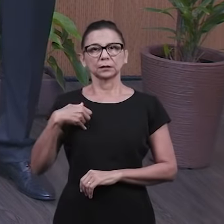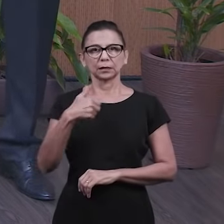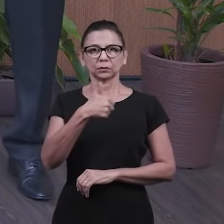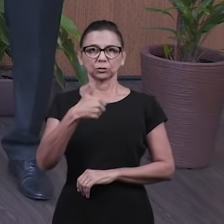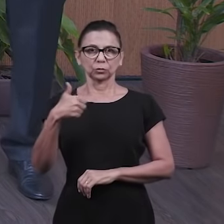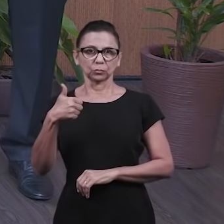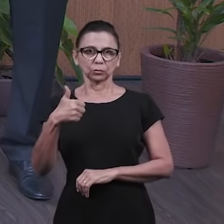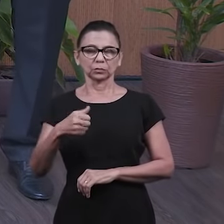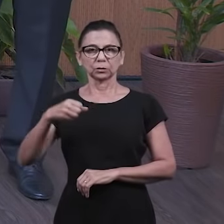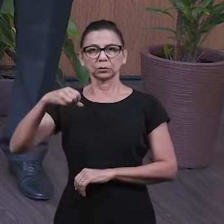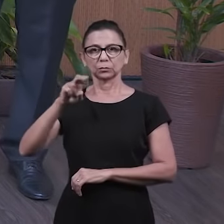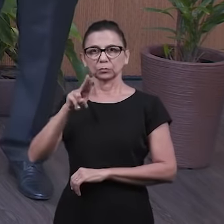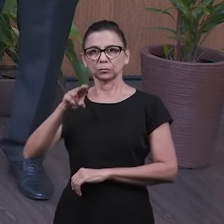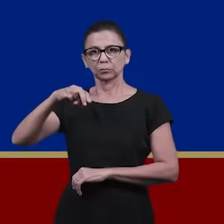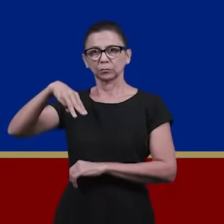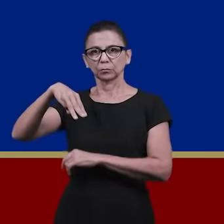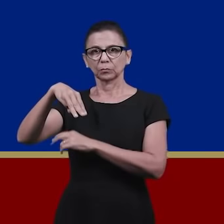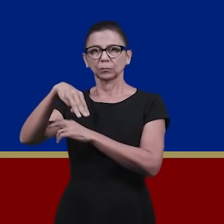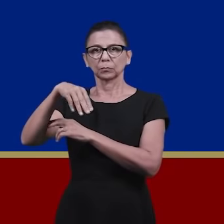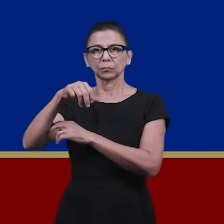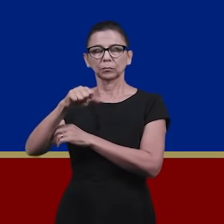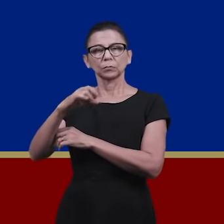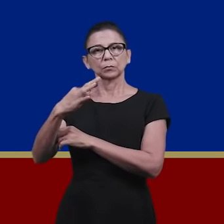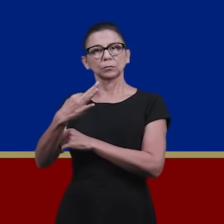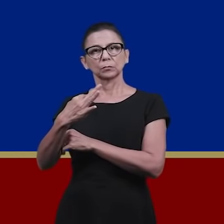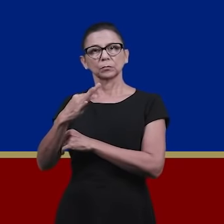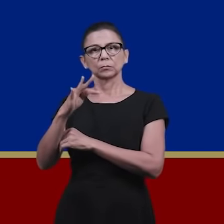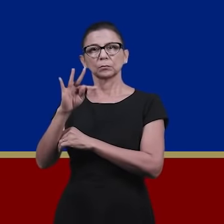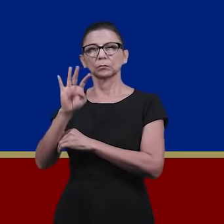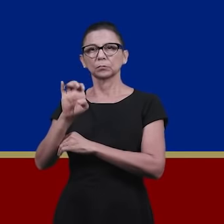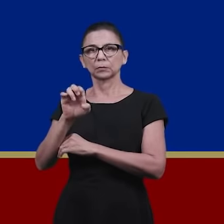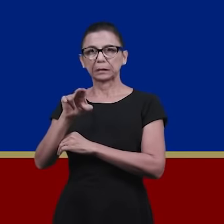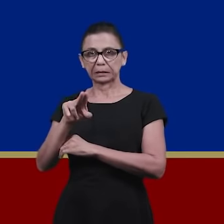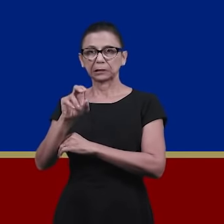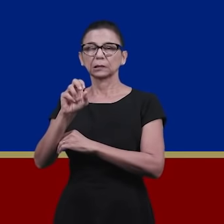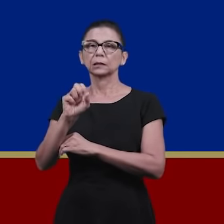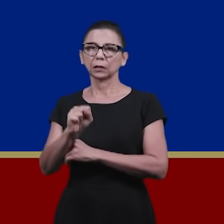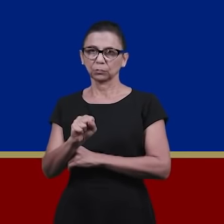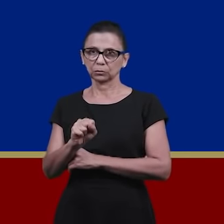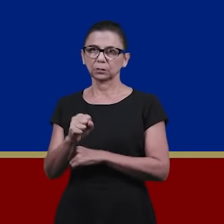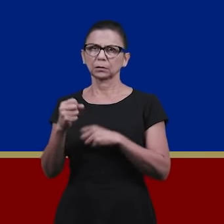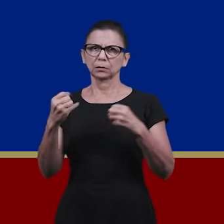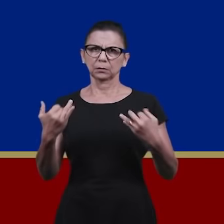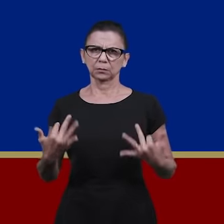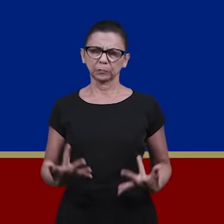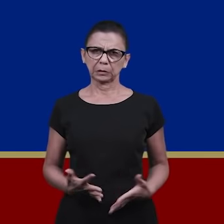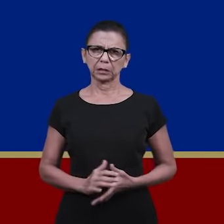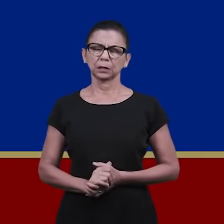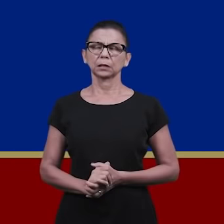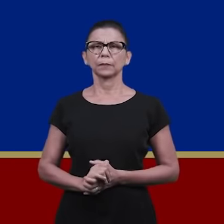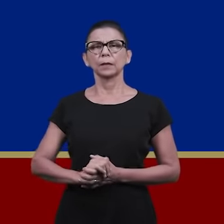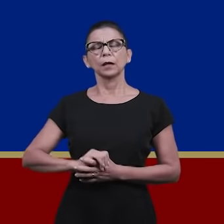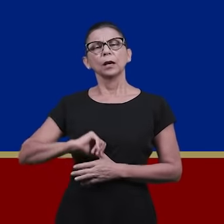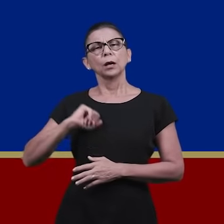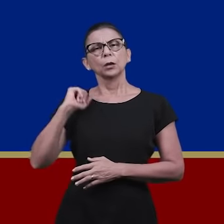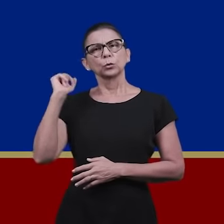São Paulo, que disse assim: o preparo diário e a vida em